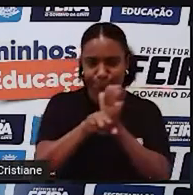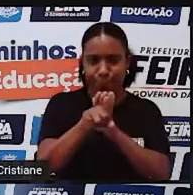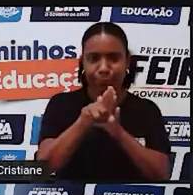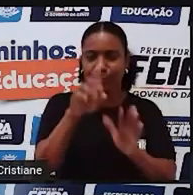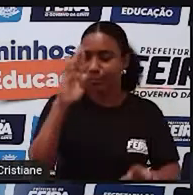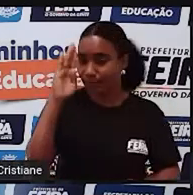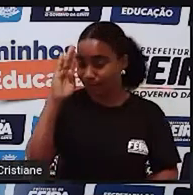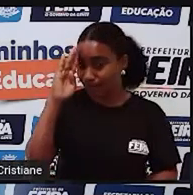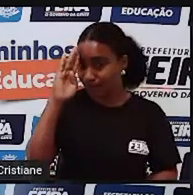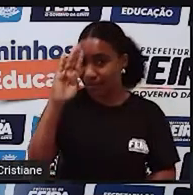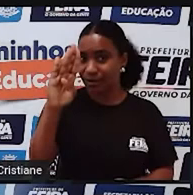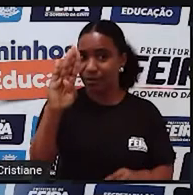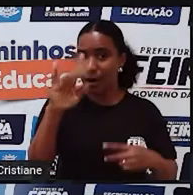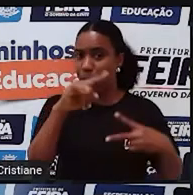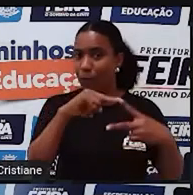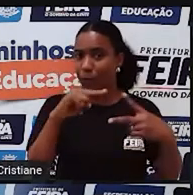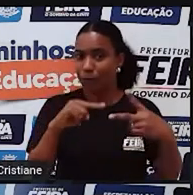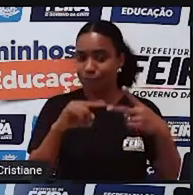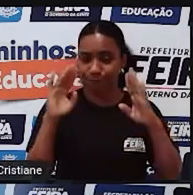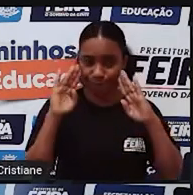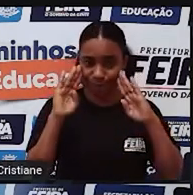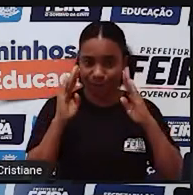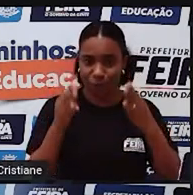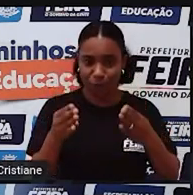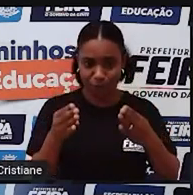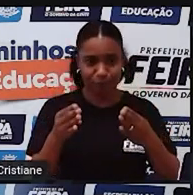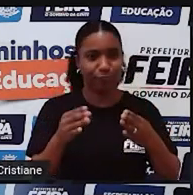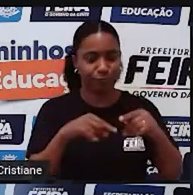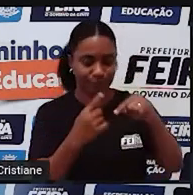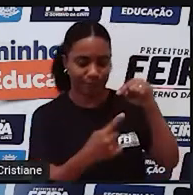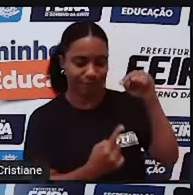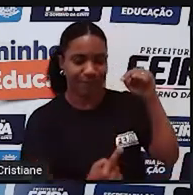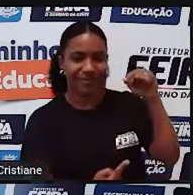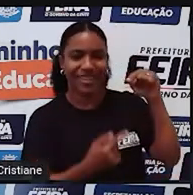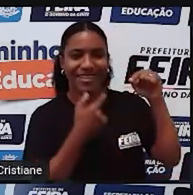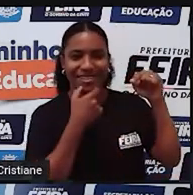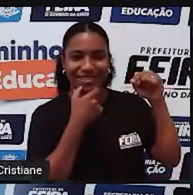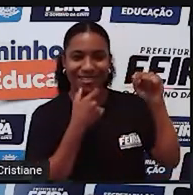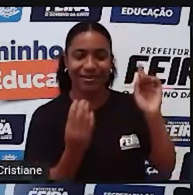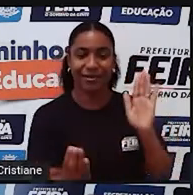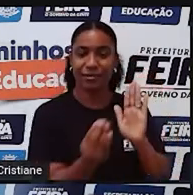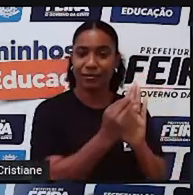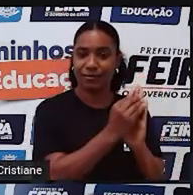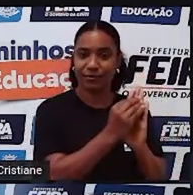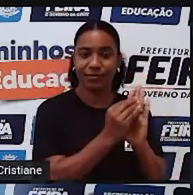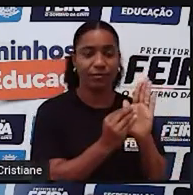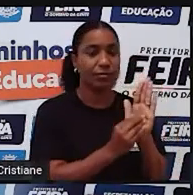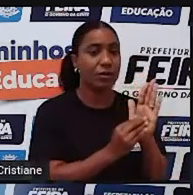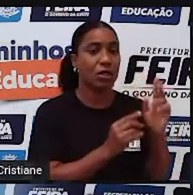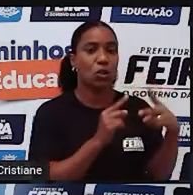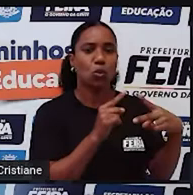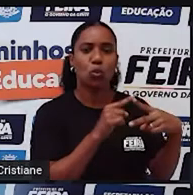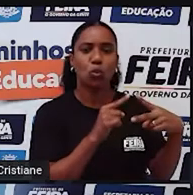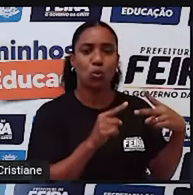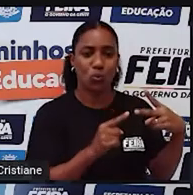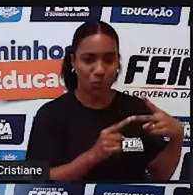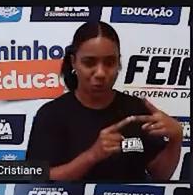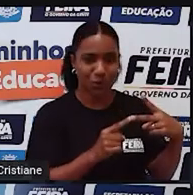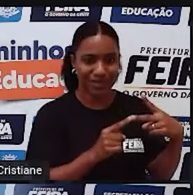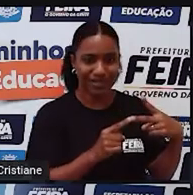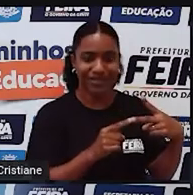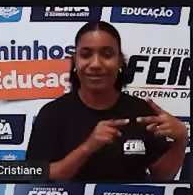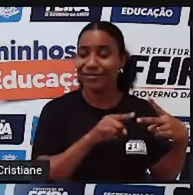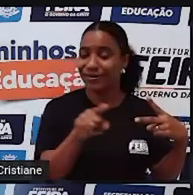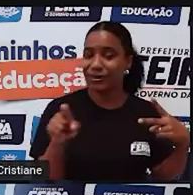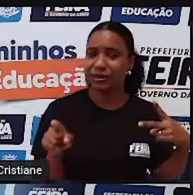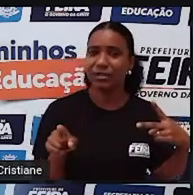que vocês escrevam-nas em seu caderno de inglês. Tentem compreendê-las junto comigo